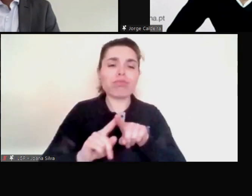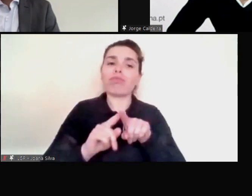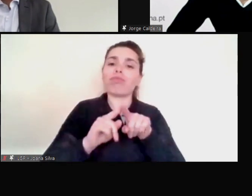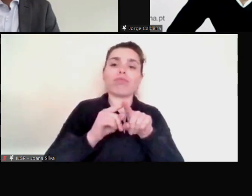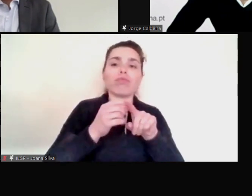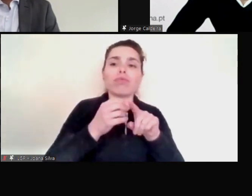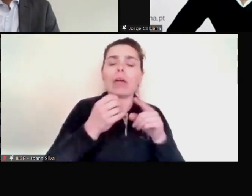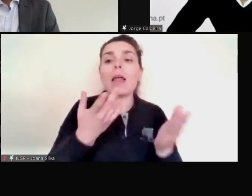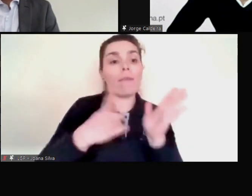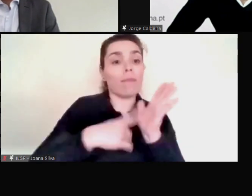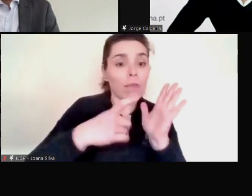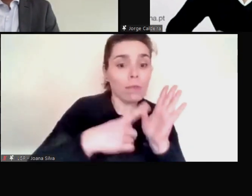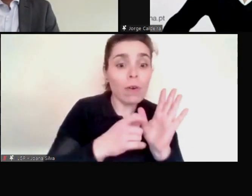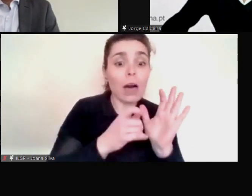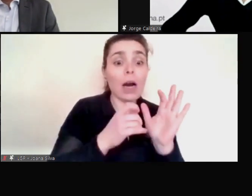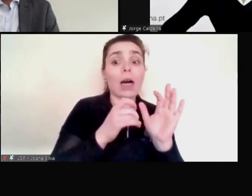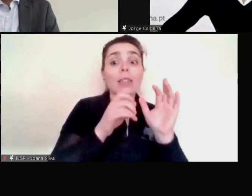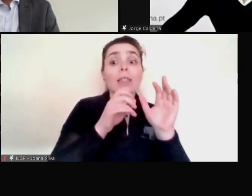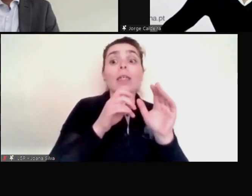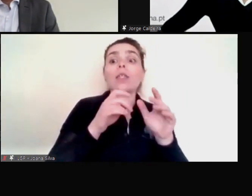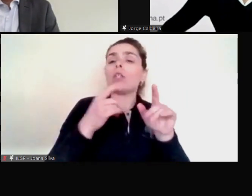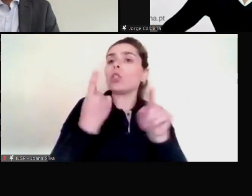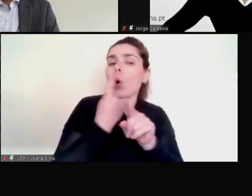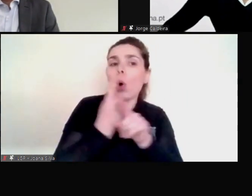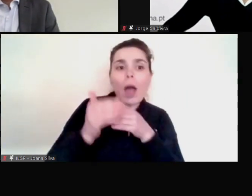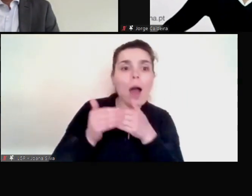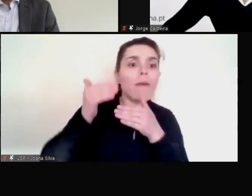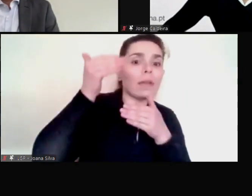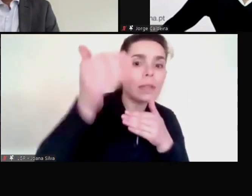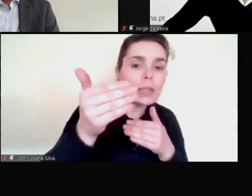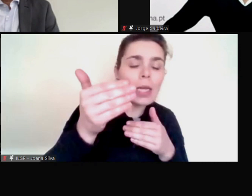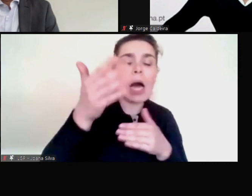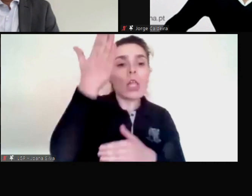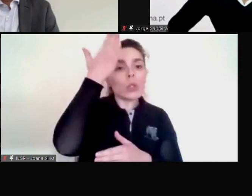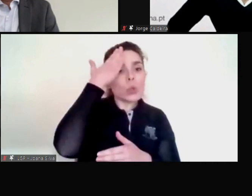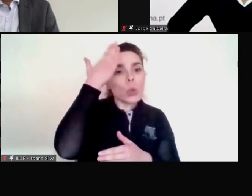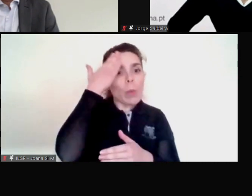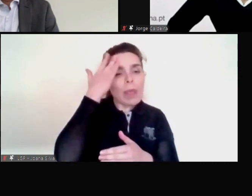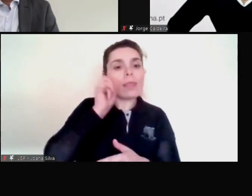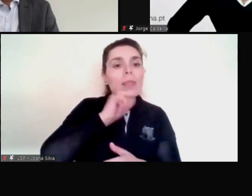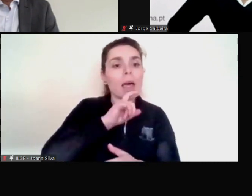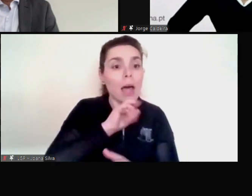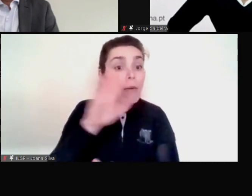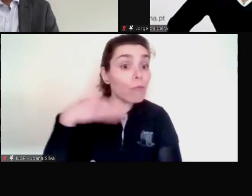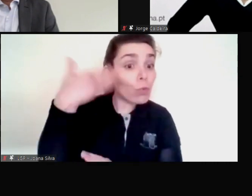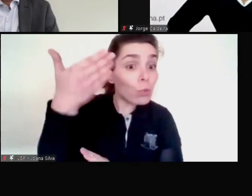desde a necessidade de cuidar dos temas de vanguarda, de mapear as competências que nos vão permitir